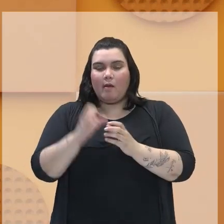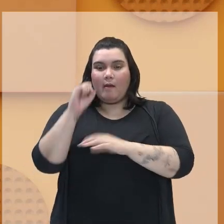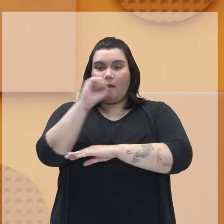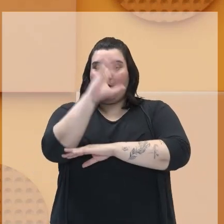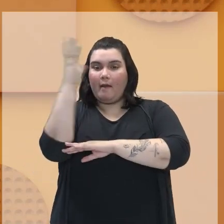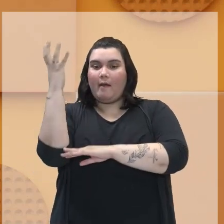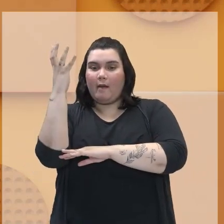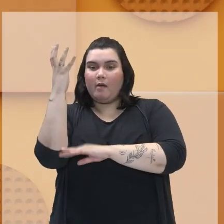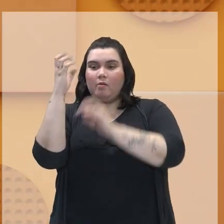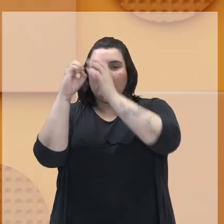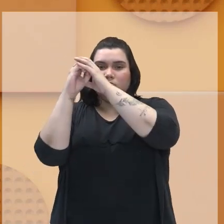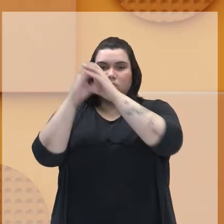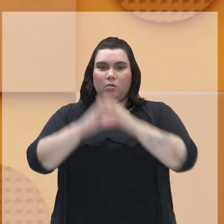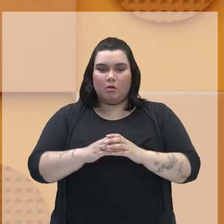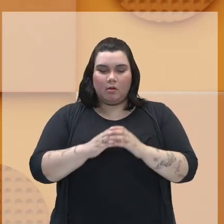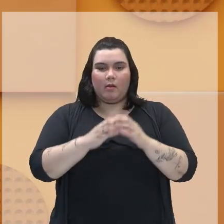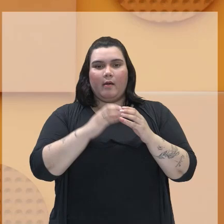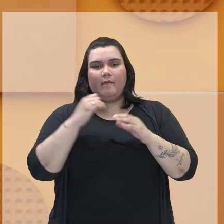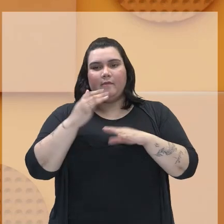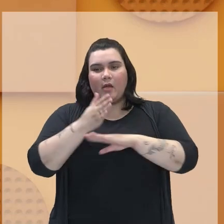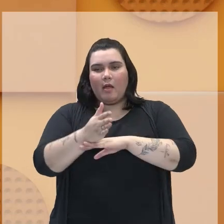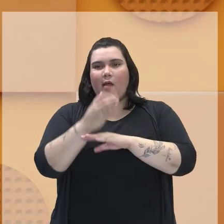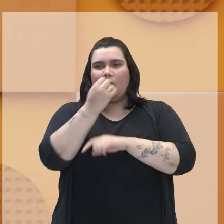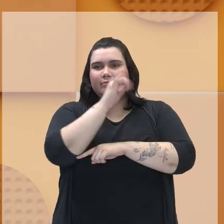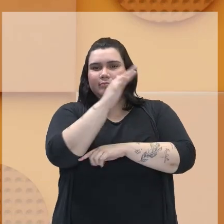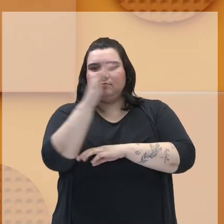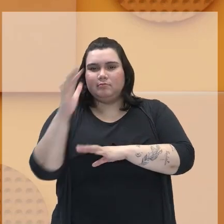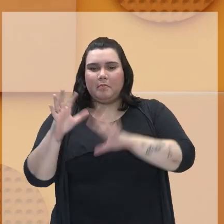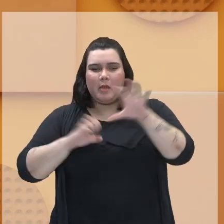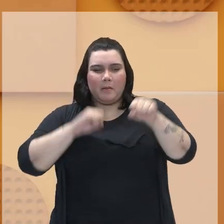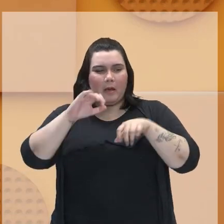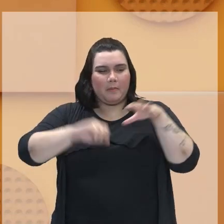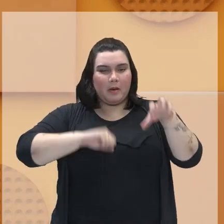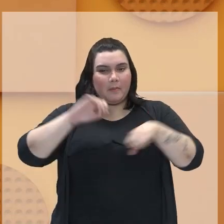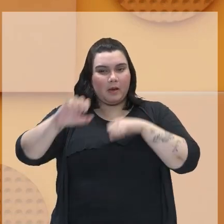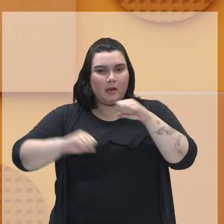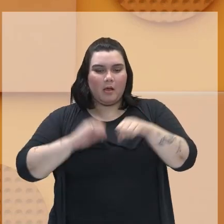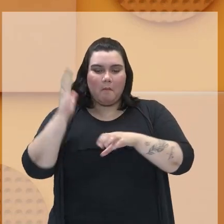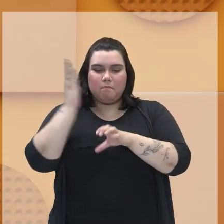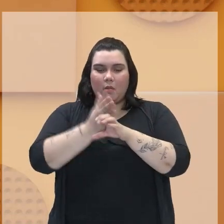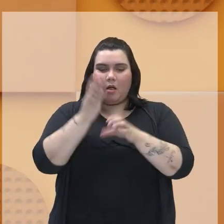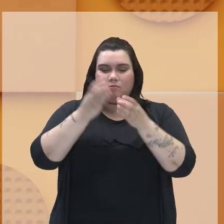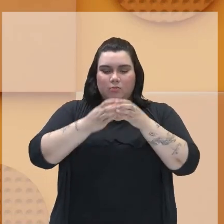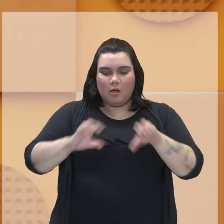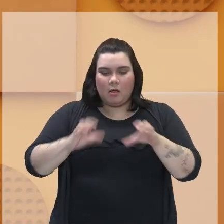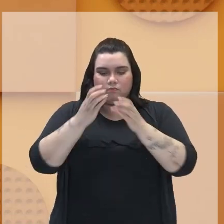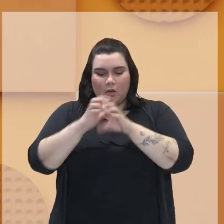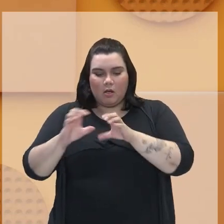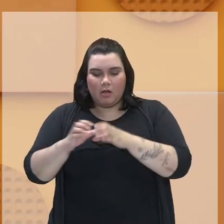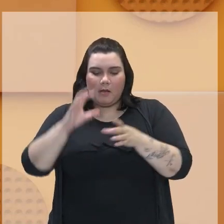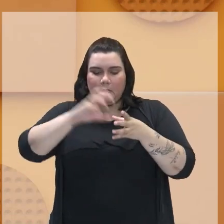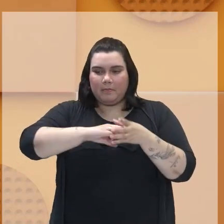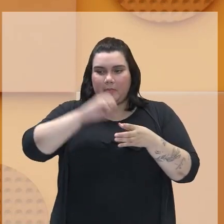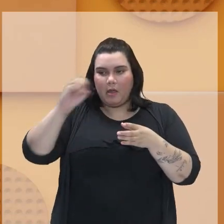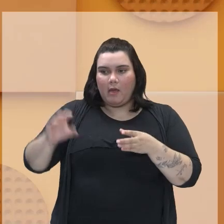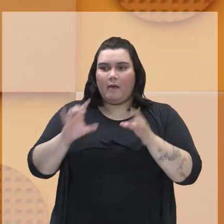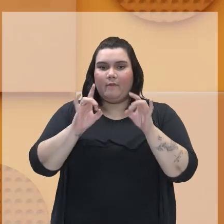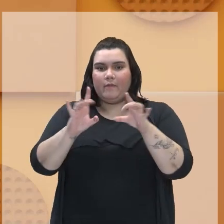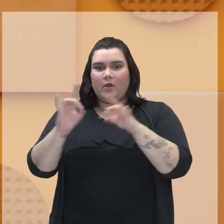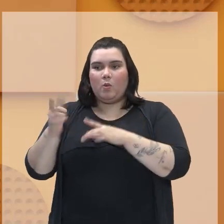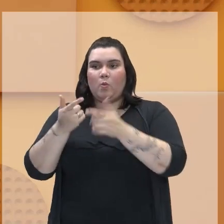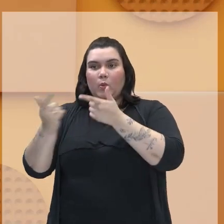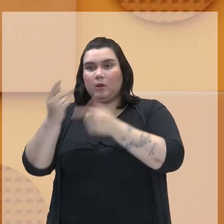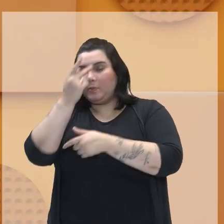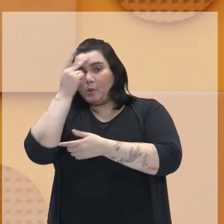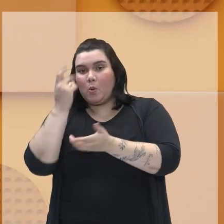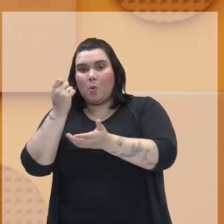já com as castanhas, a pessoa vai para a mata, quebra, recolhe todas aquelas castanhas e vende para alguém que compra e manda para a capital, onde elas são